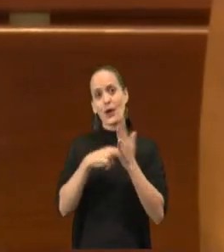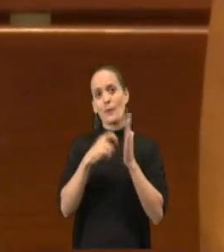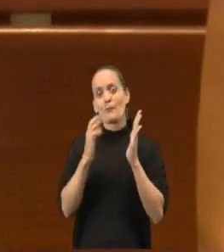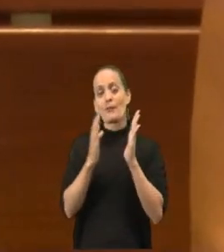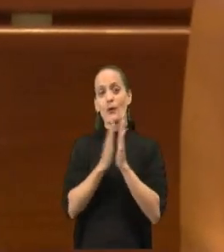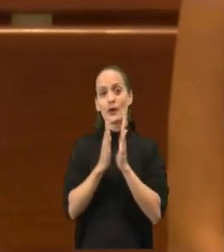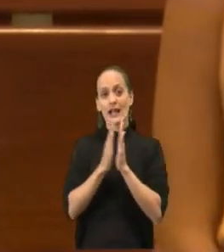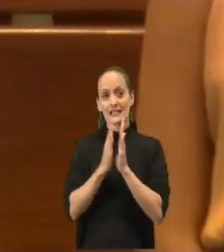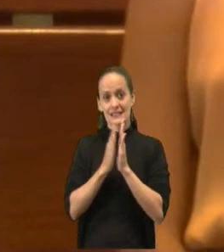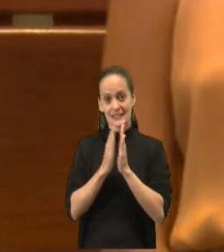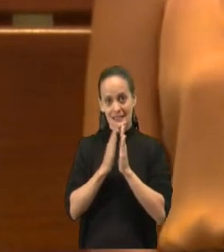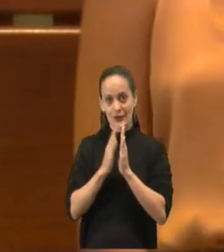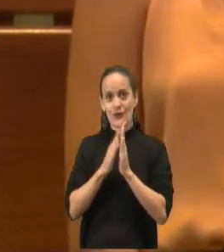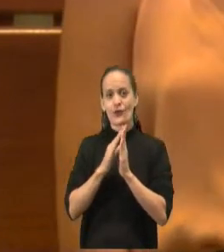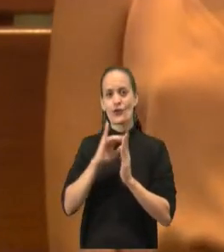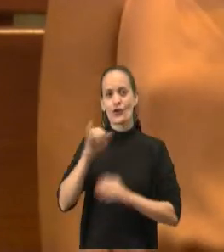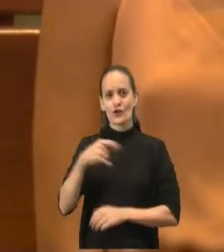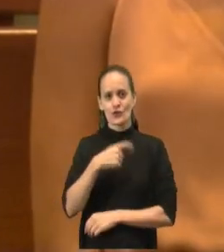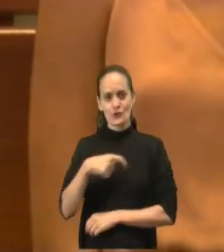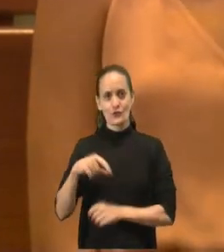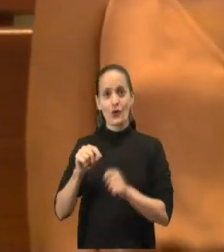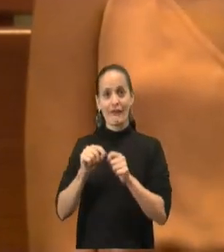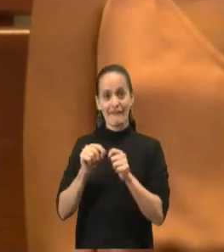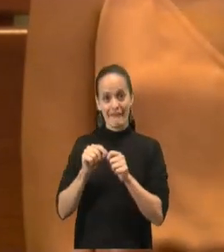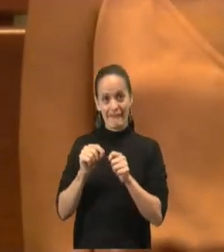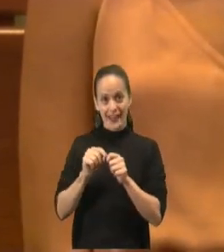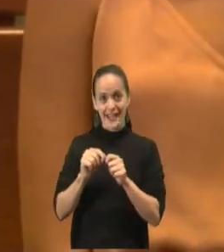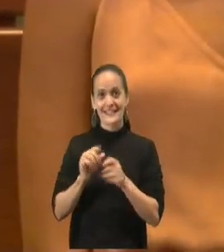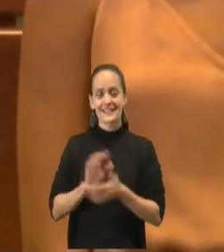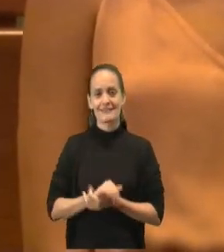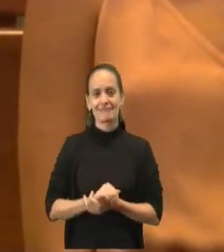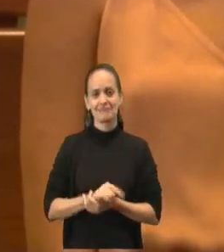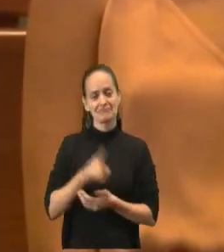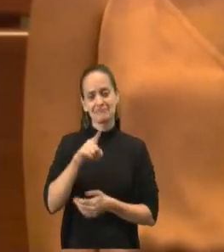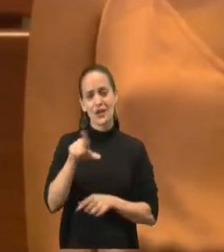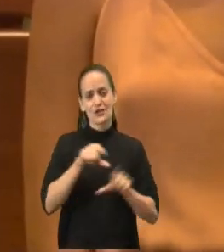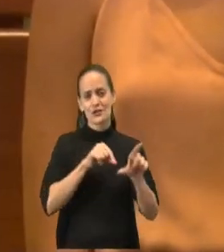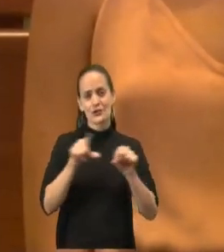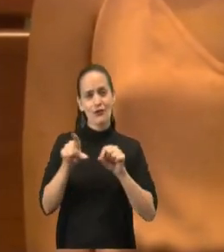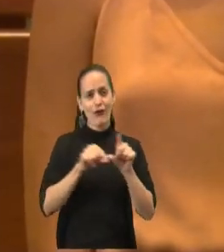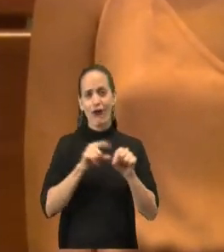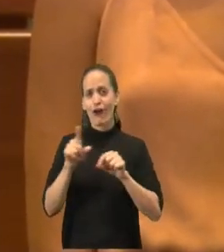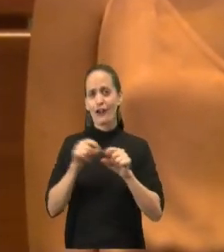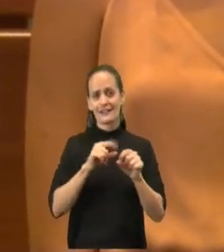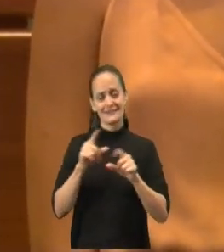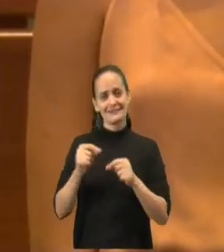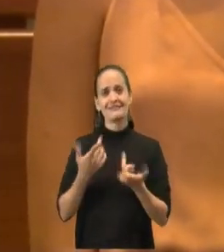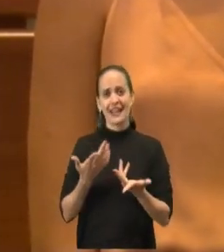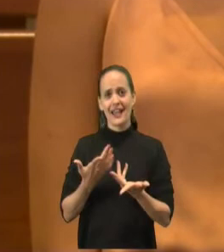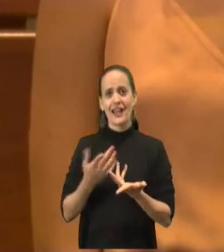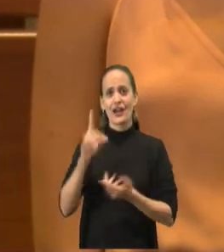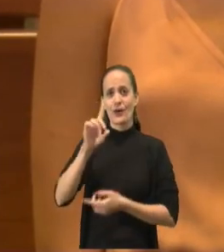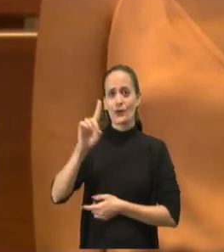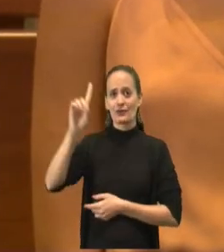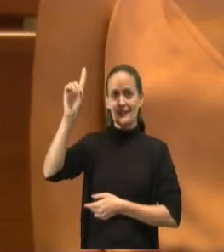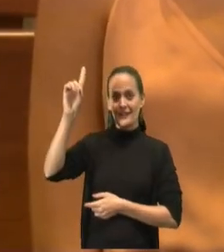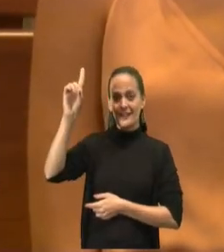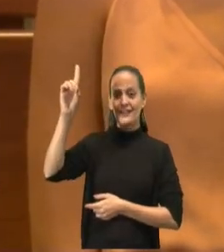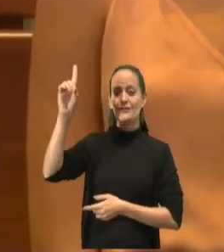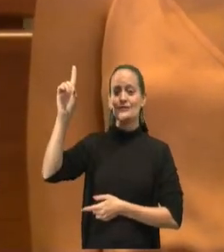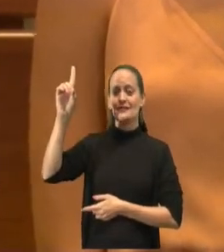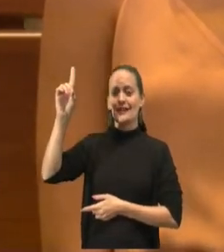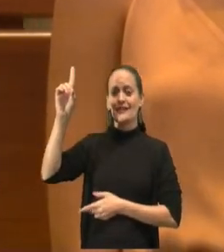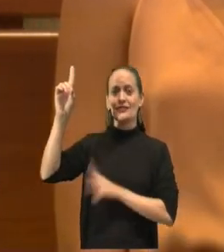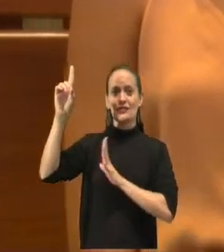Josué fez há um tempo atrás. Escolham quem vocês quiserem para adorar, se os deuses dos seus pais ou